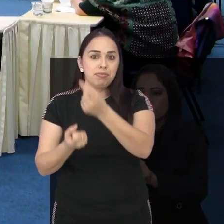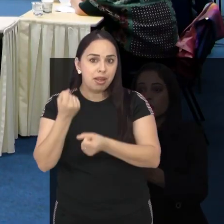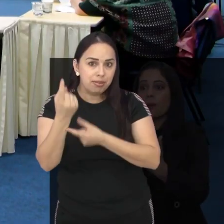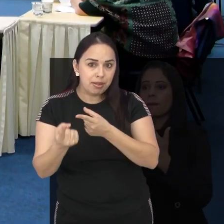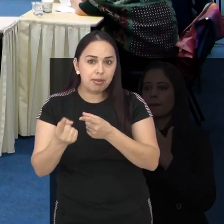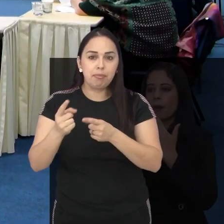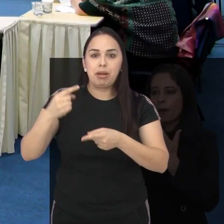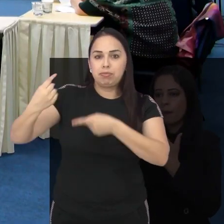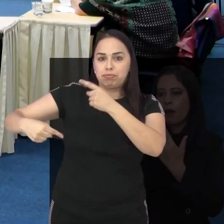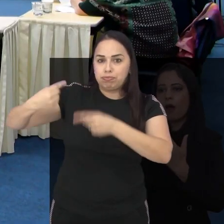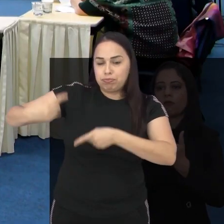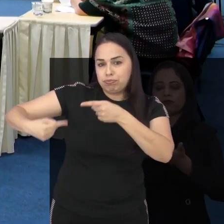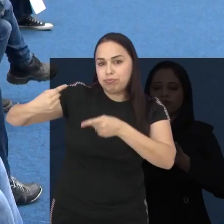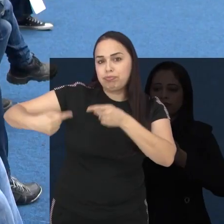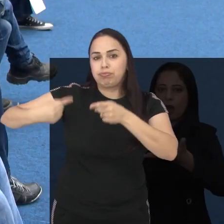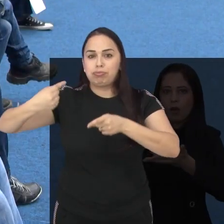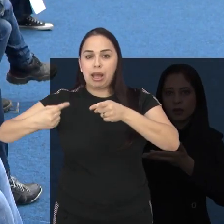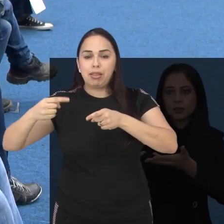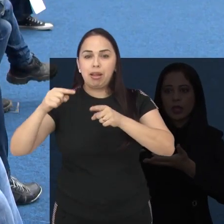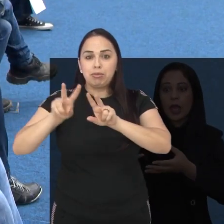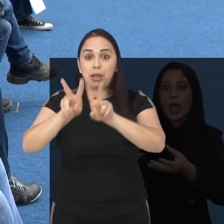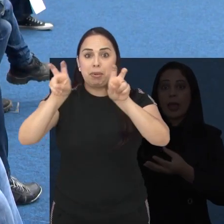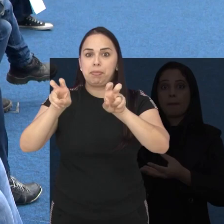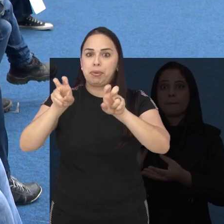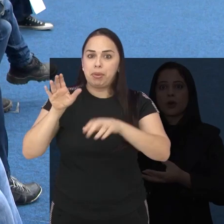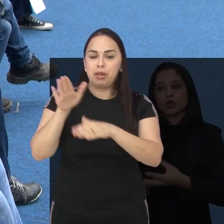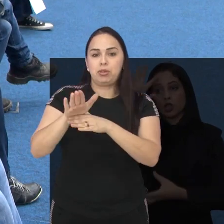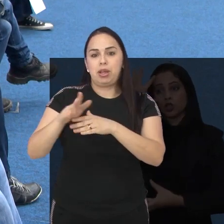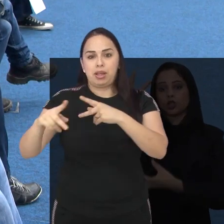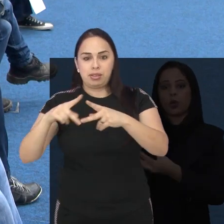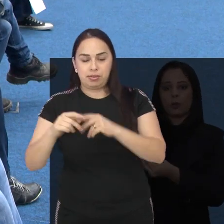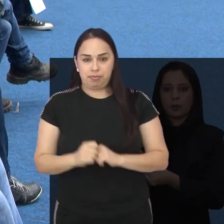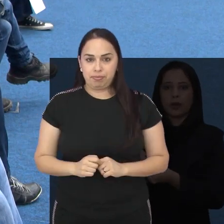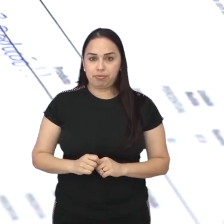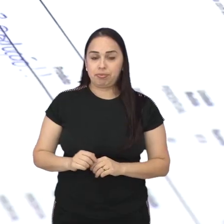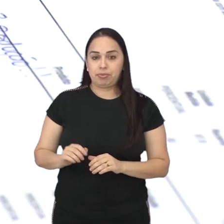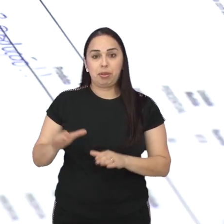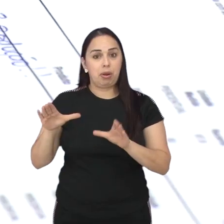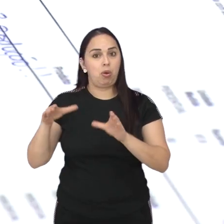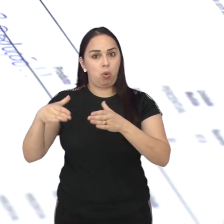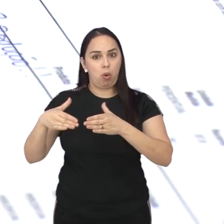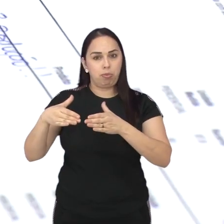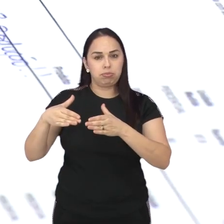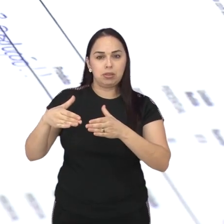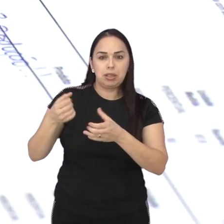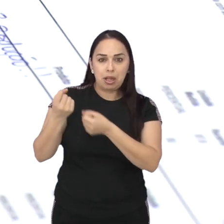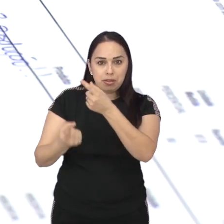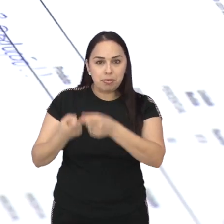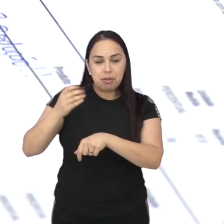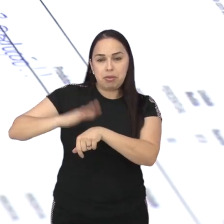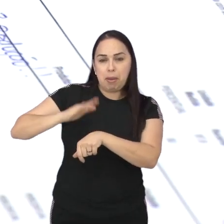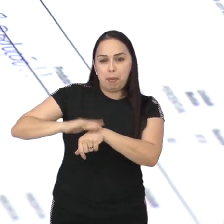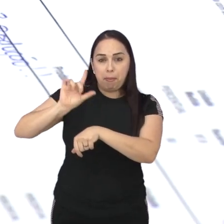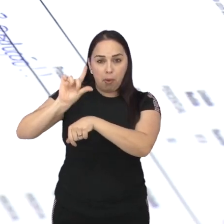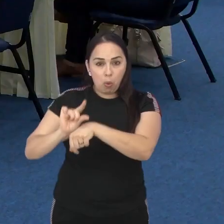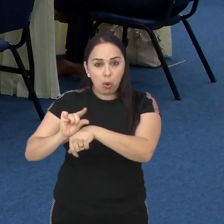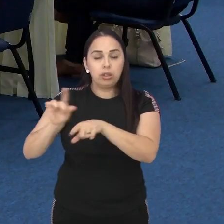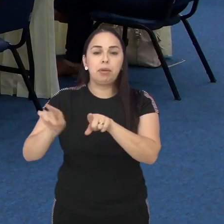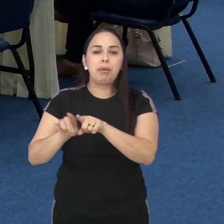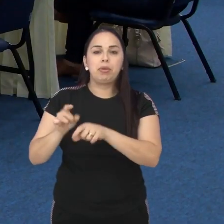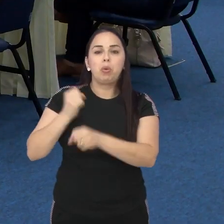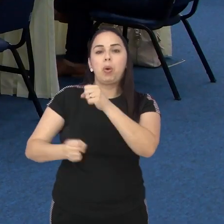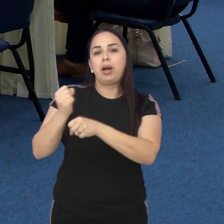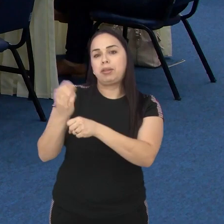formaram comissões temporárias para debater temas importantes para a cidade. Uma das comissões temporárias em atuação no ano